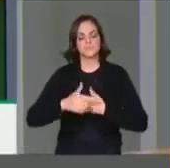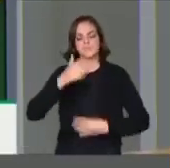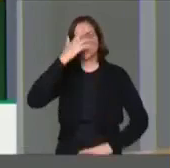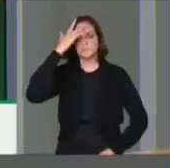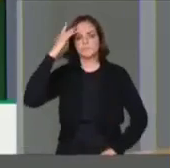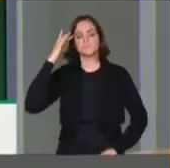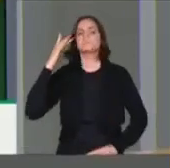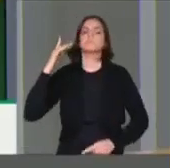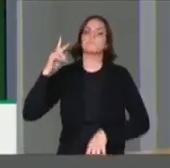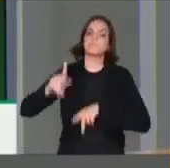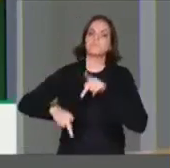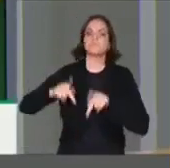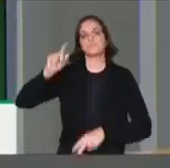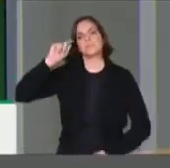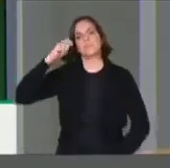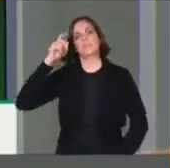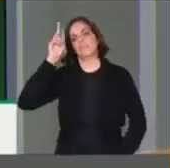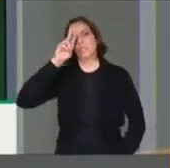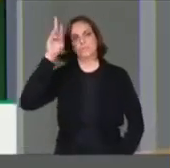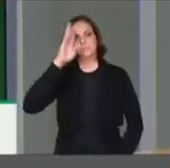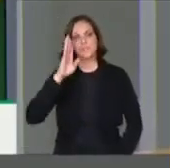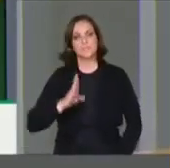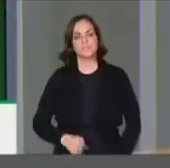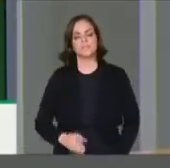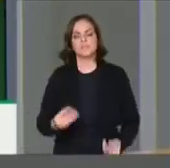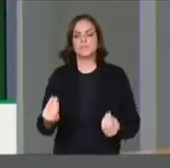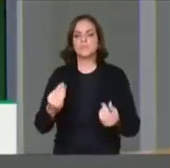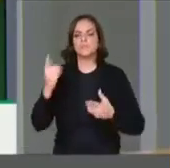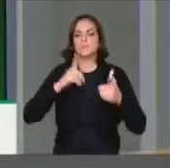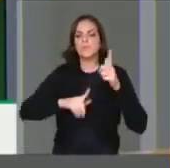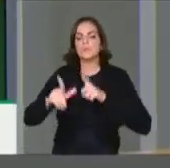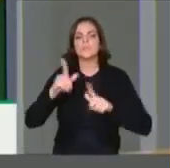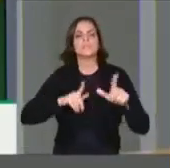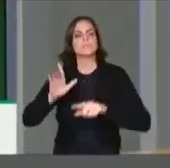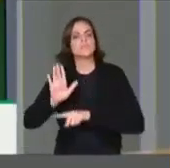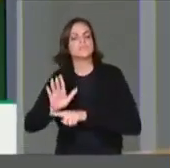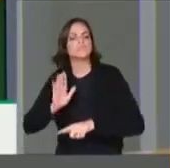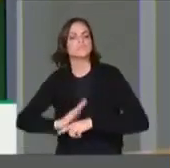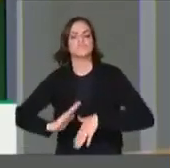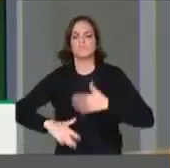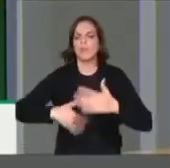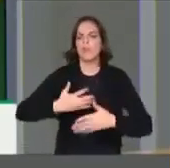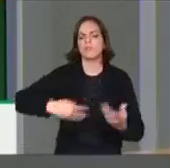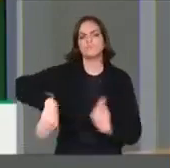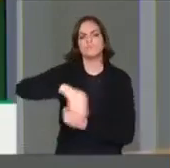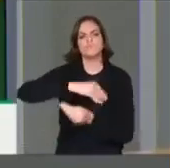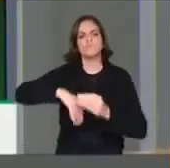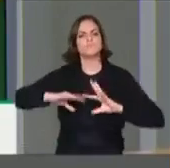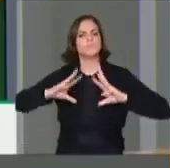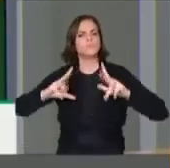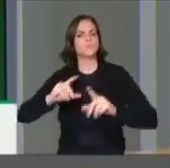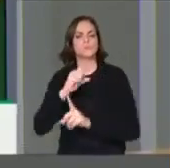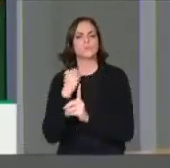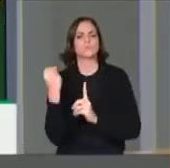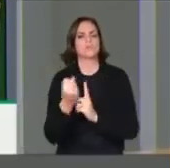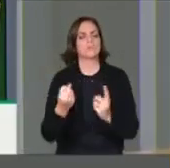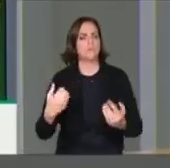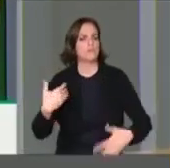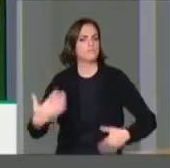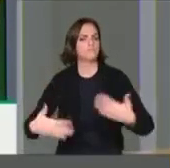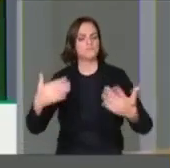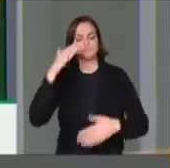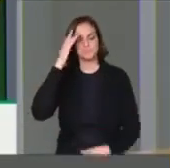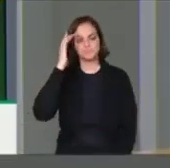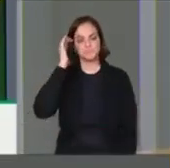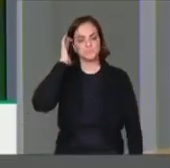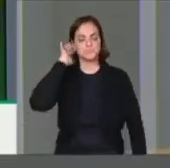do país, como as suas contribuições, conquistas para a formação da nossa sociedade. Porém, senhor